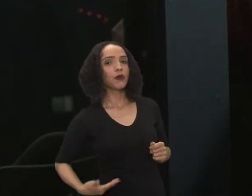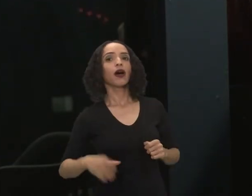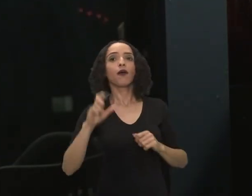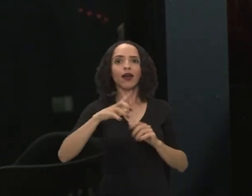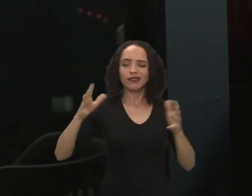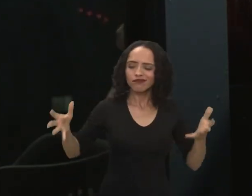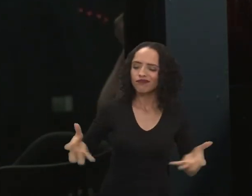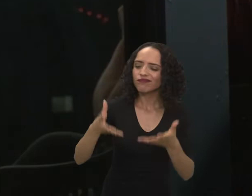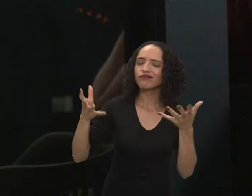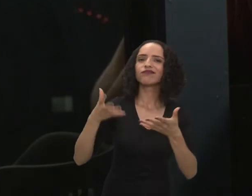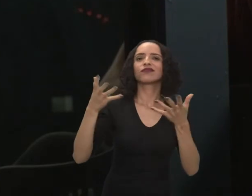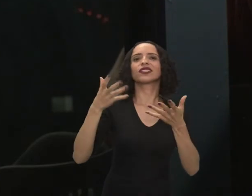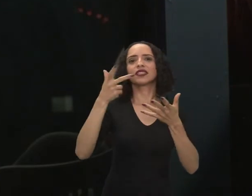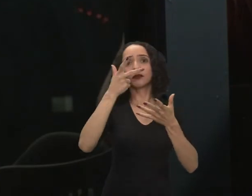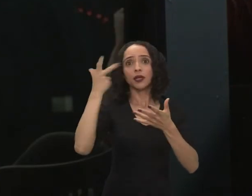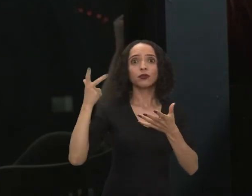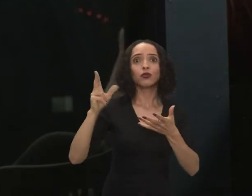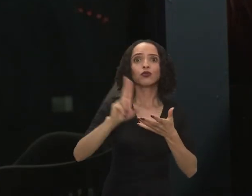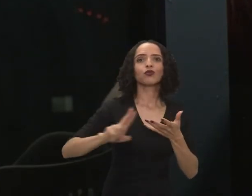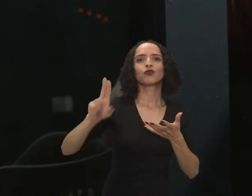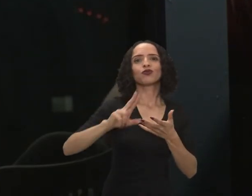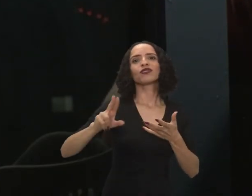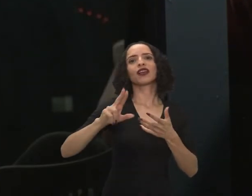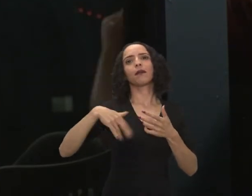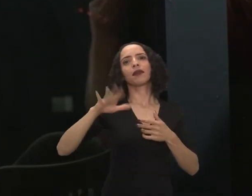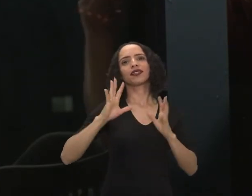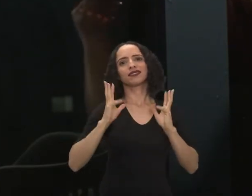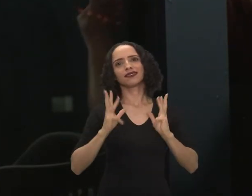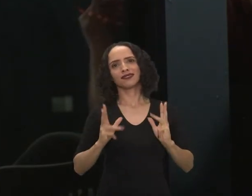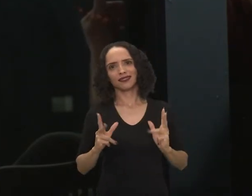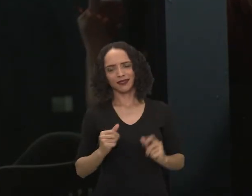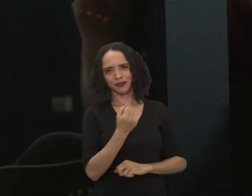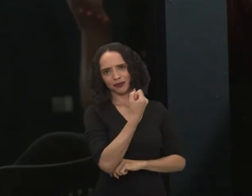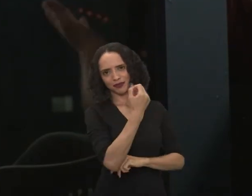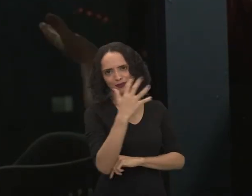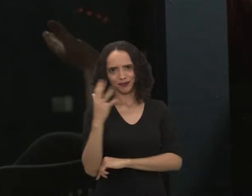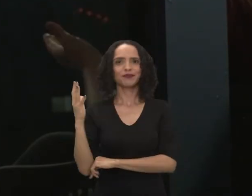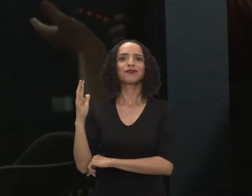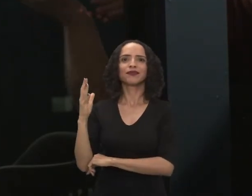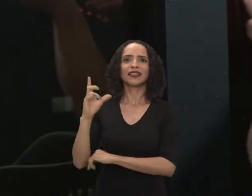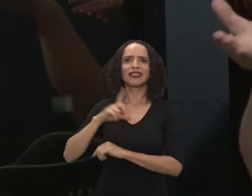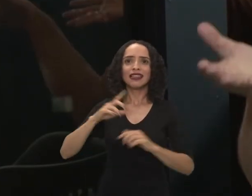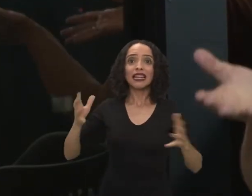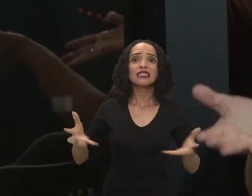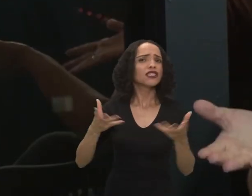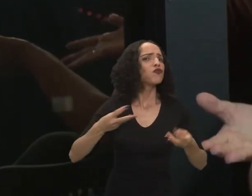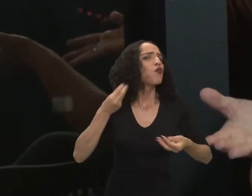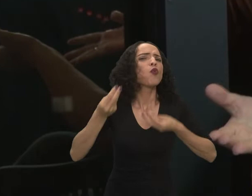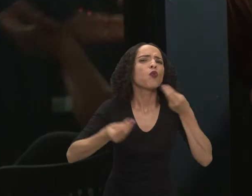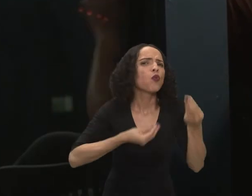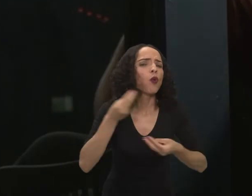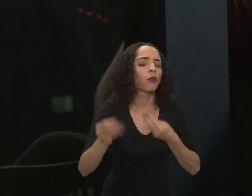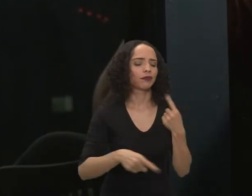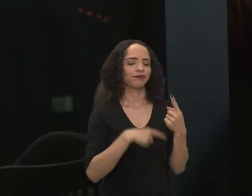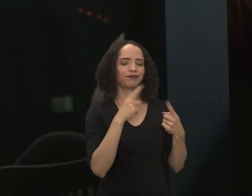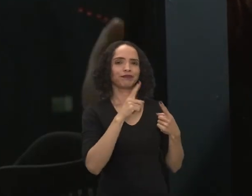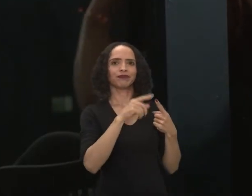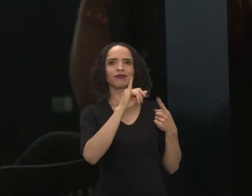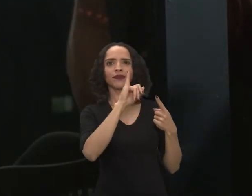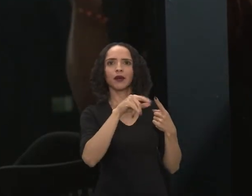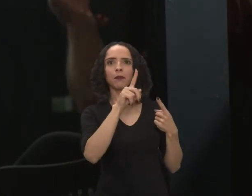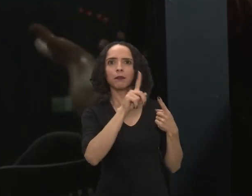incentivar esse tipo de consumo, um consumo mais limpo. E incentivar por exemplo, diminuir as alíquotas,